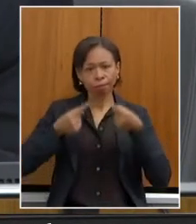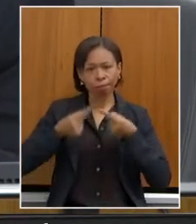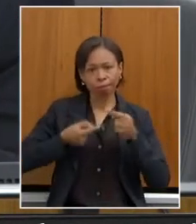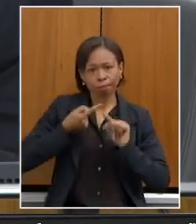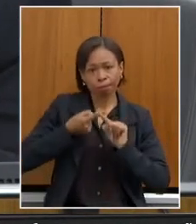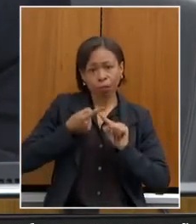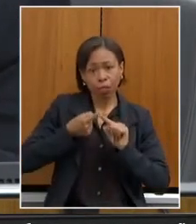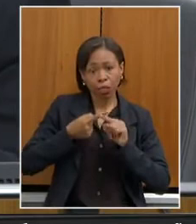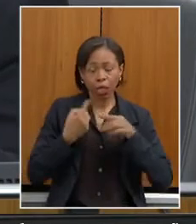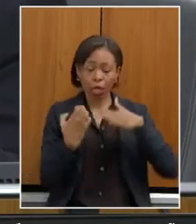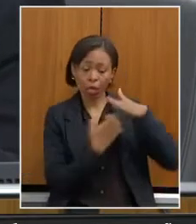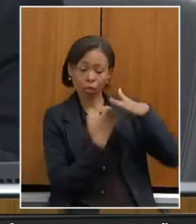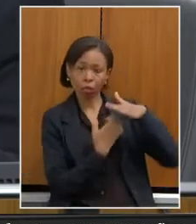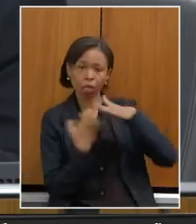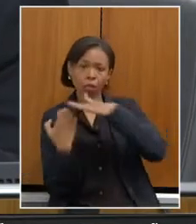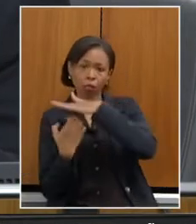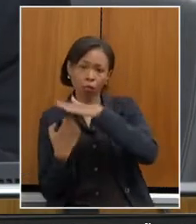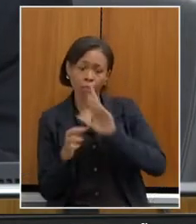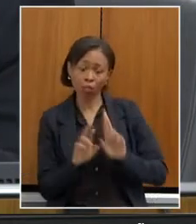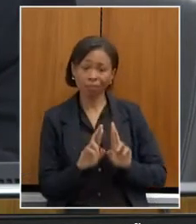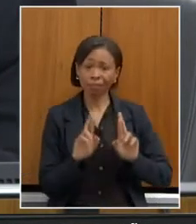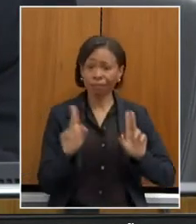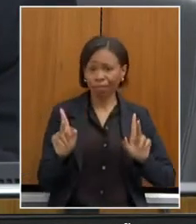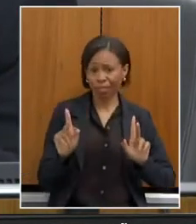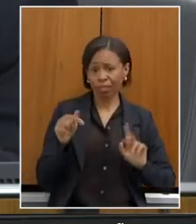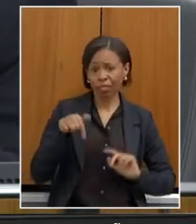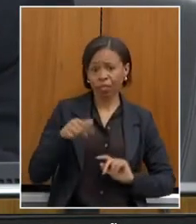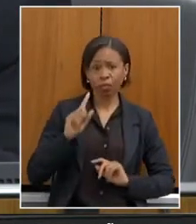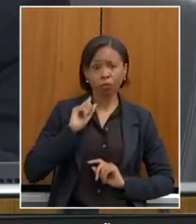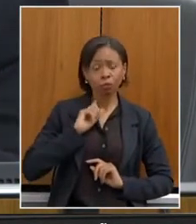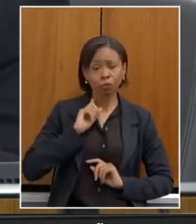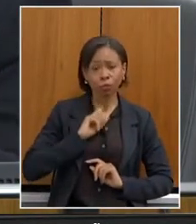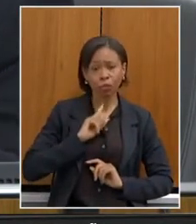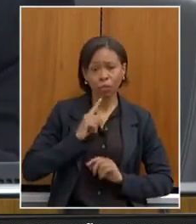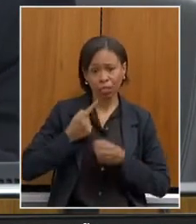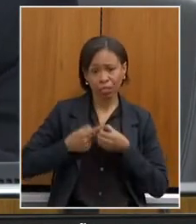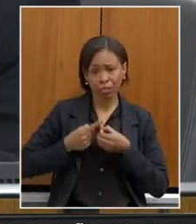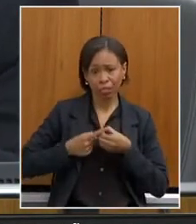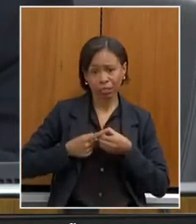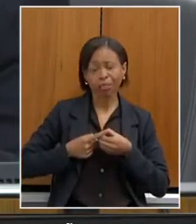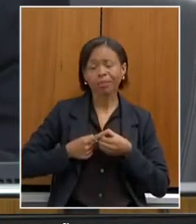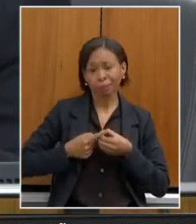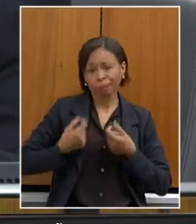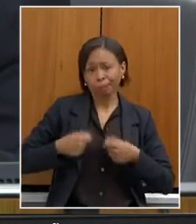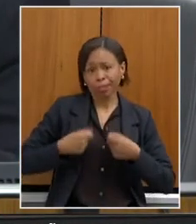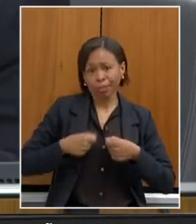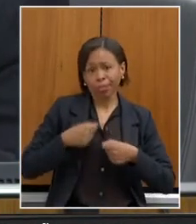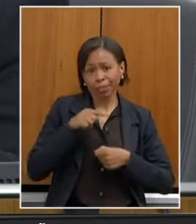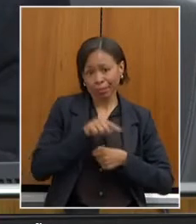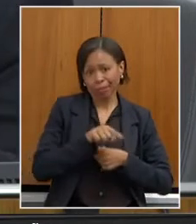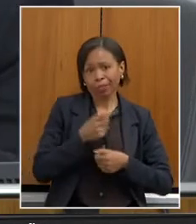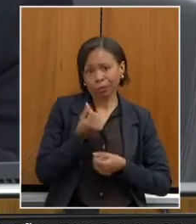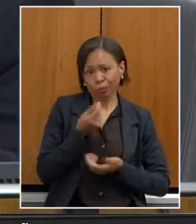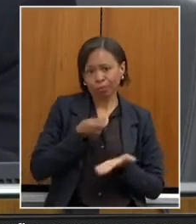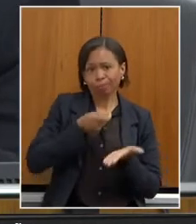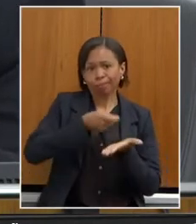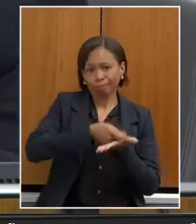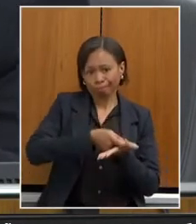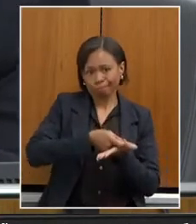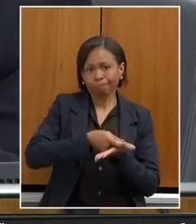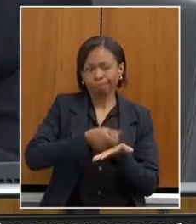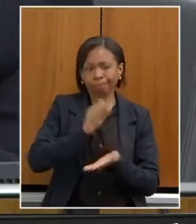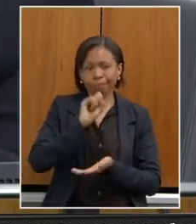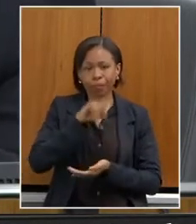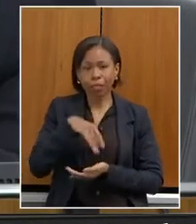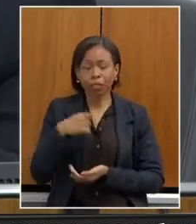do município ele precisa muito do recurso para sobreviver então isso será discutido nessa negociação como se tratar